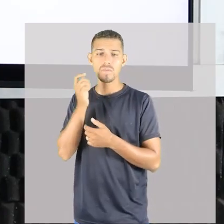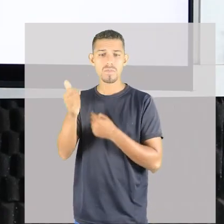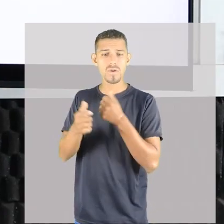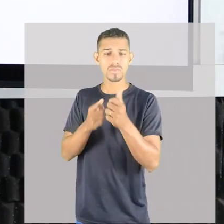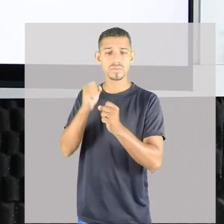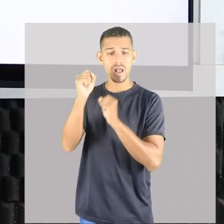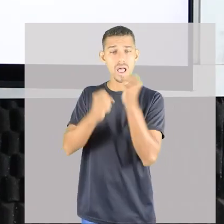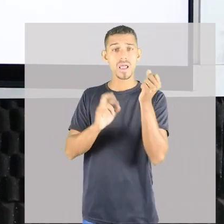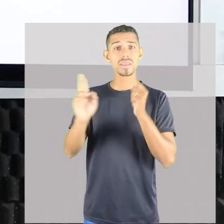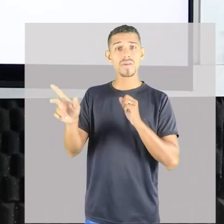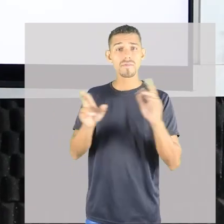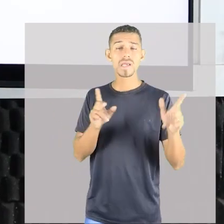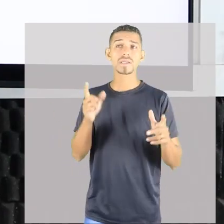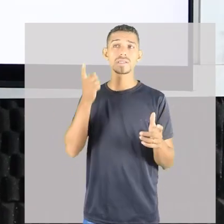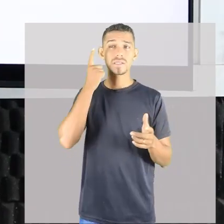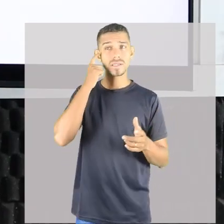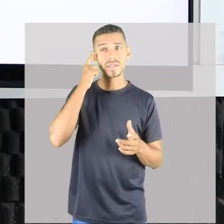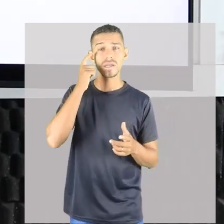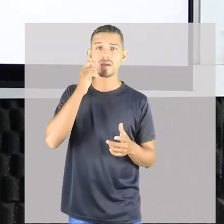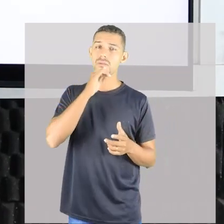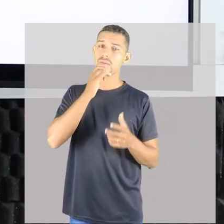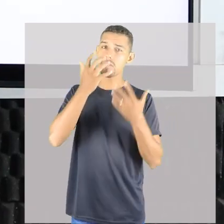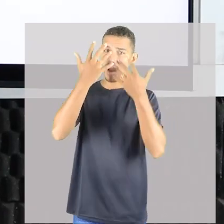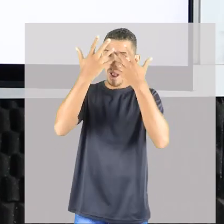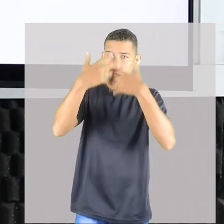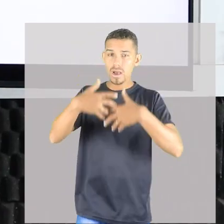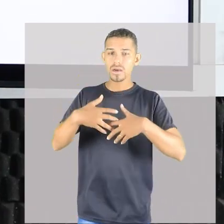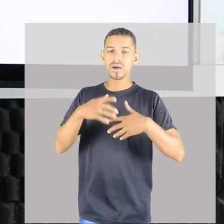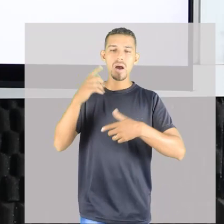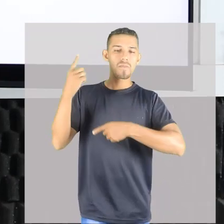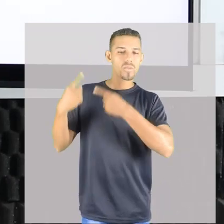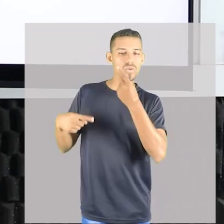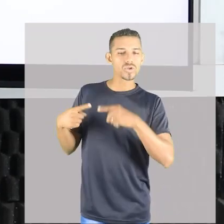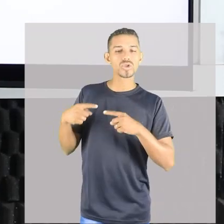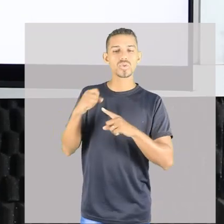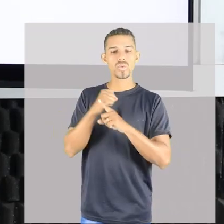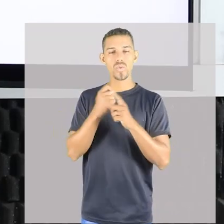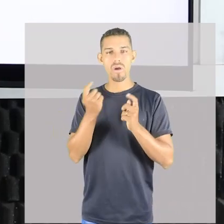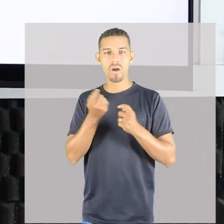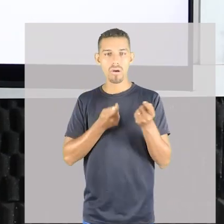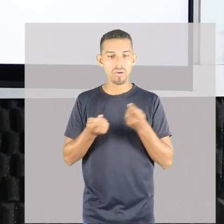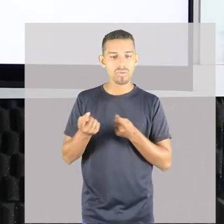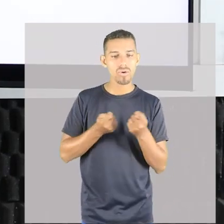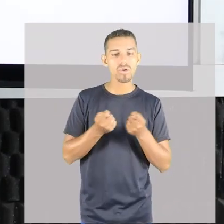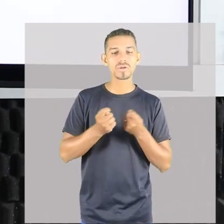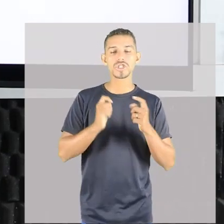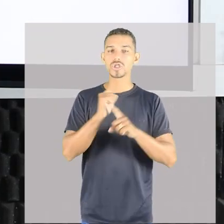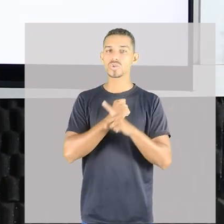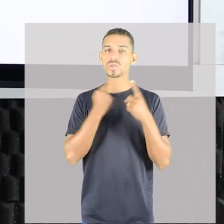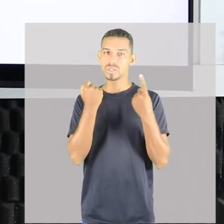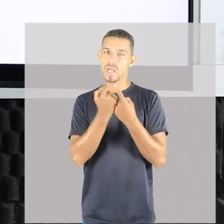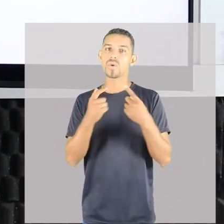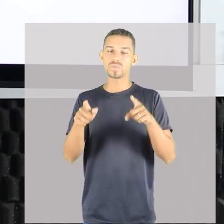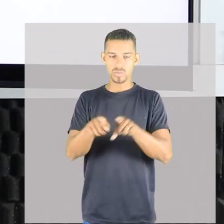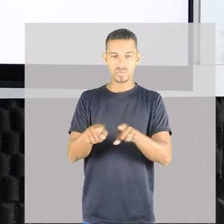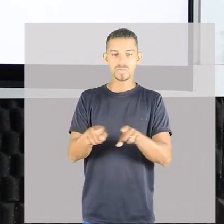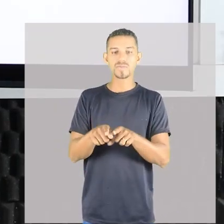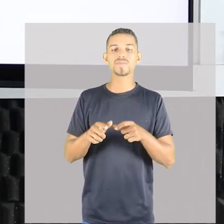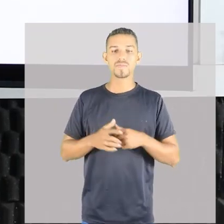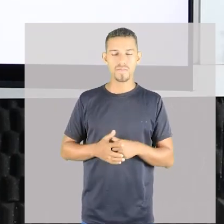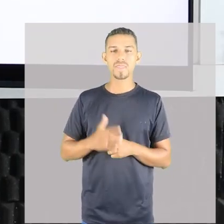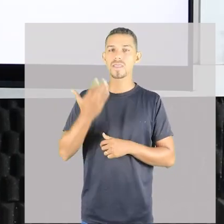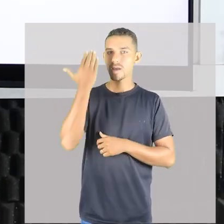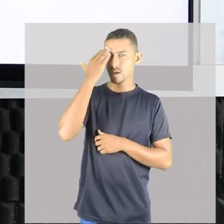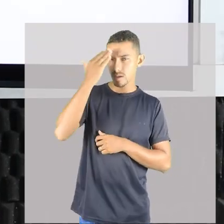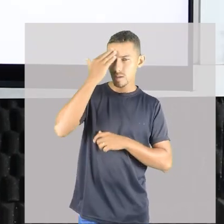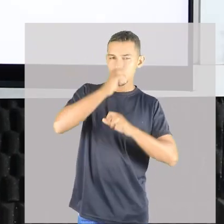diferenciado, se nós formos ver pelo ponto de vista político, econômico e social também. Nós vamos entender um